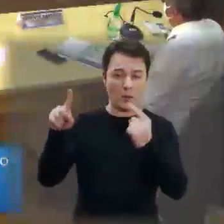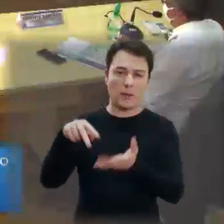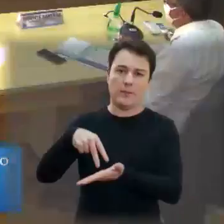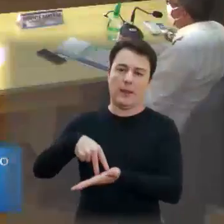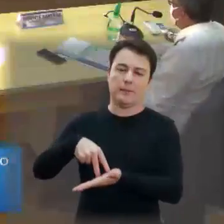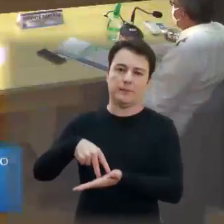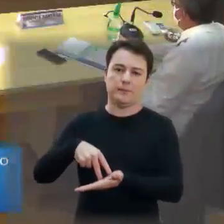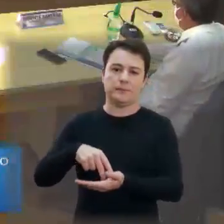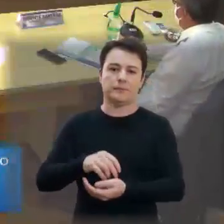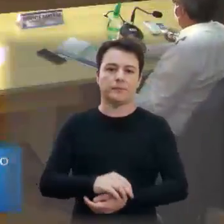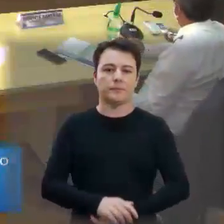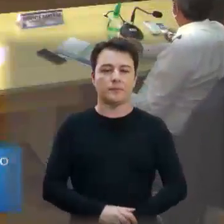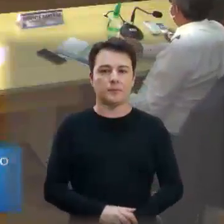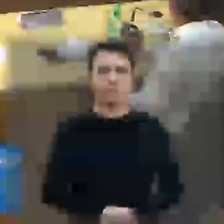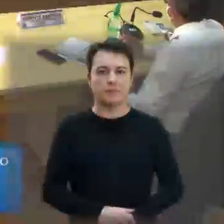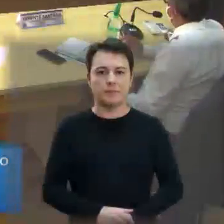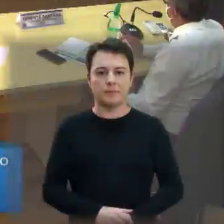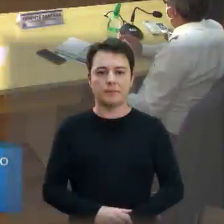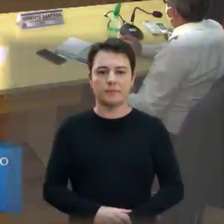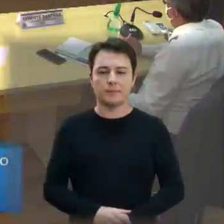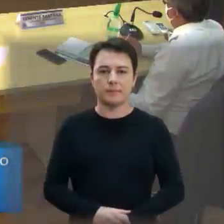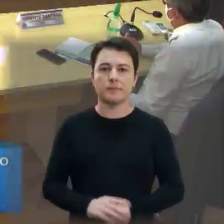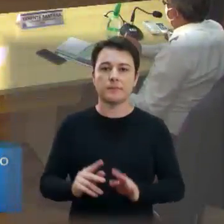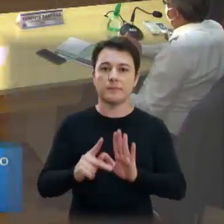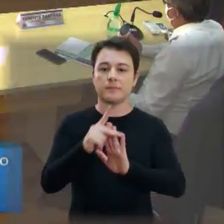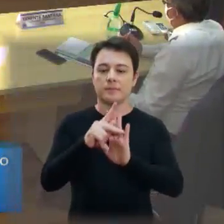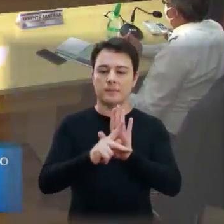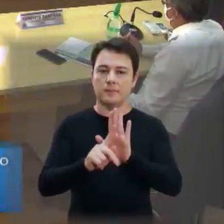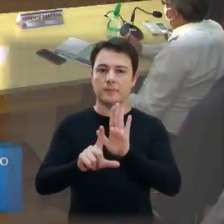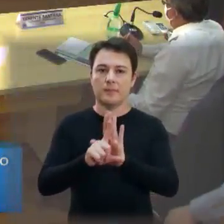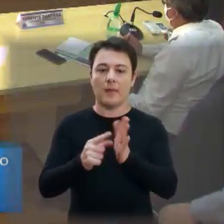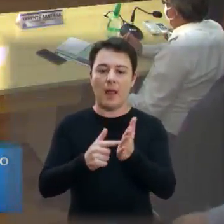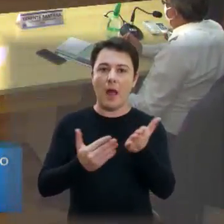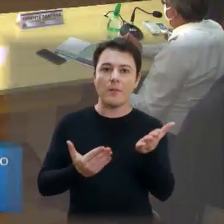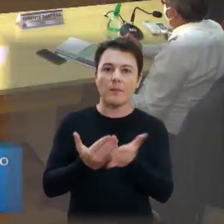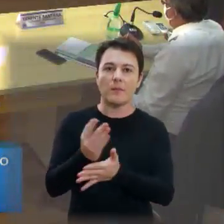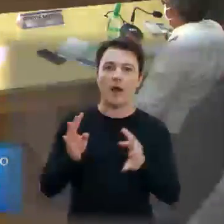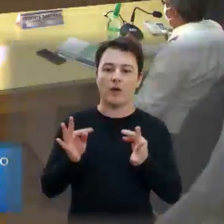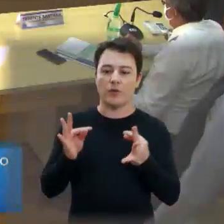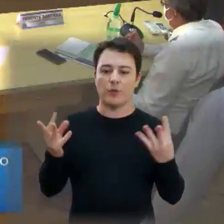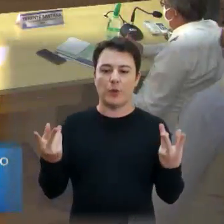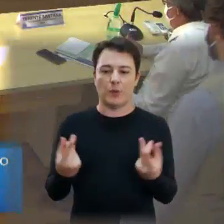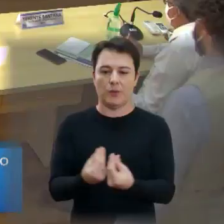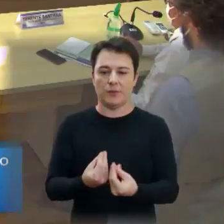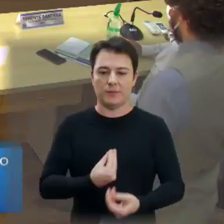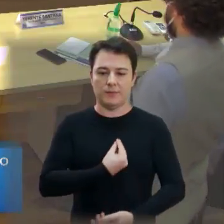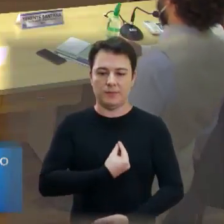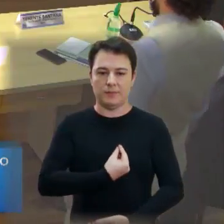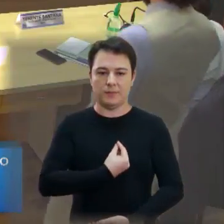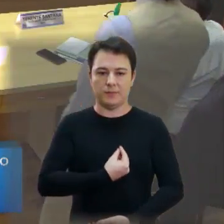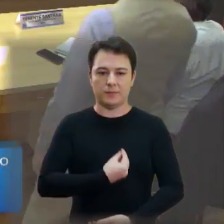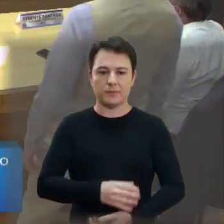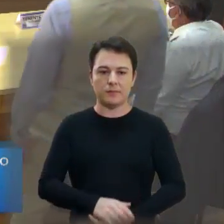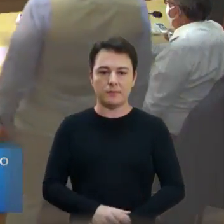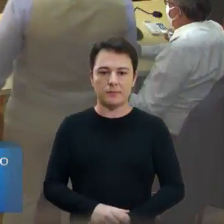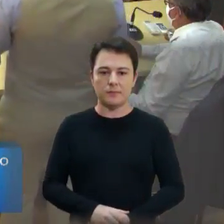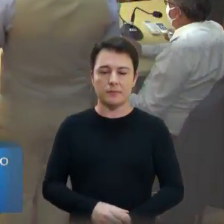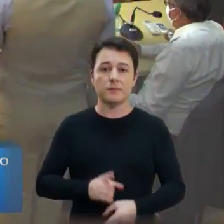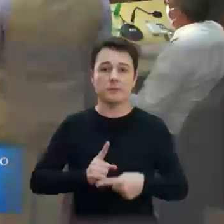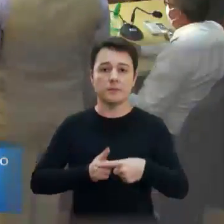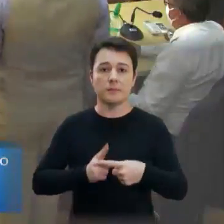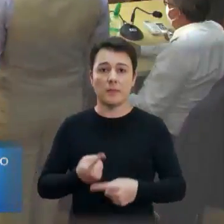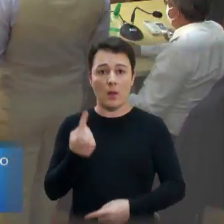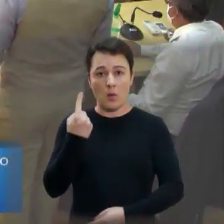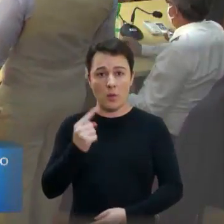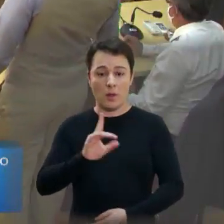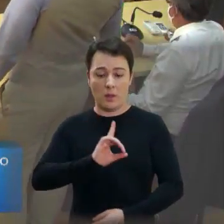levantam. O projeto foi aprovado por unanimidade dos vereadores presentes, registrando aí a